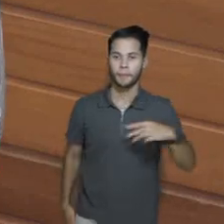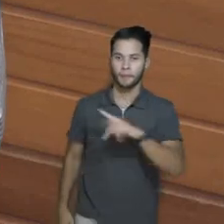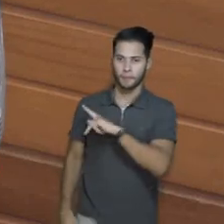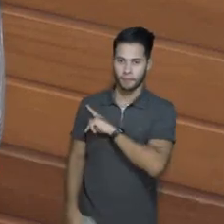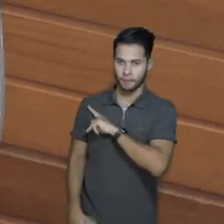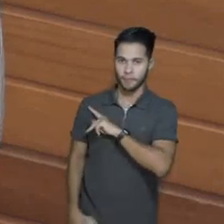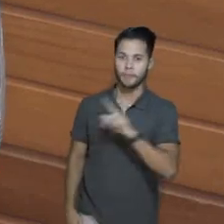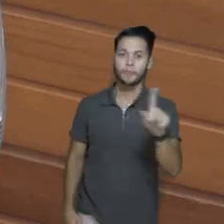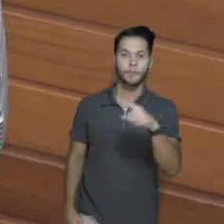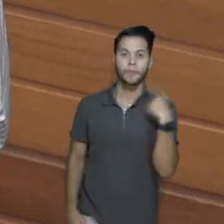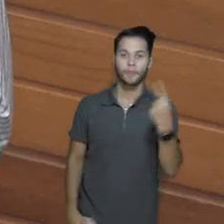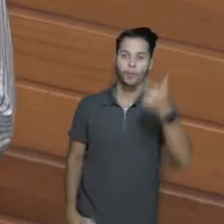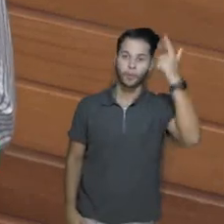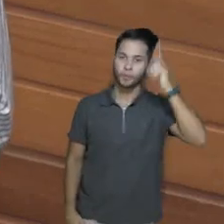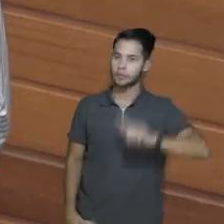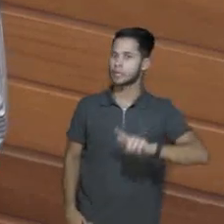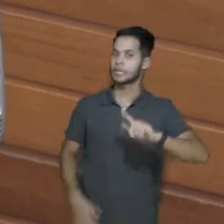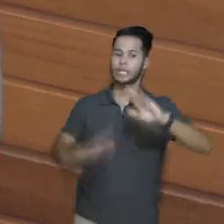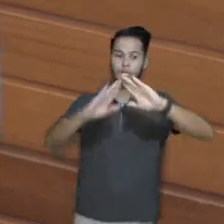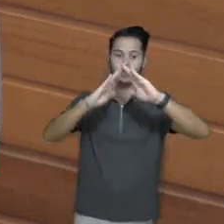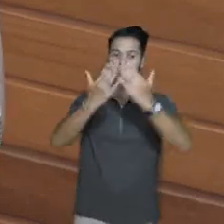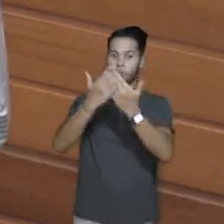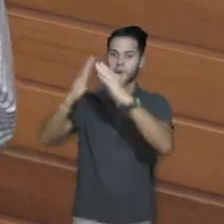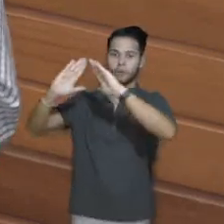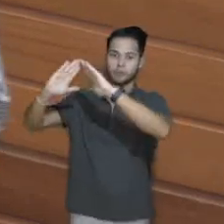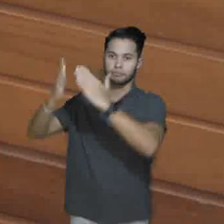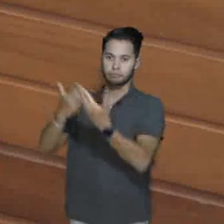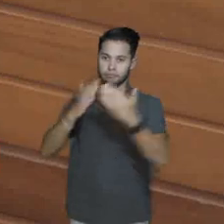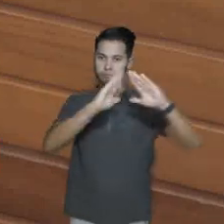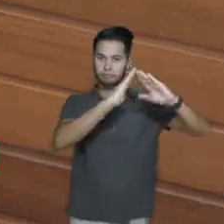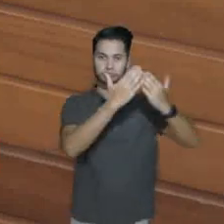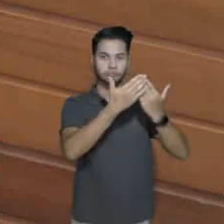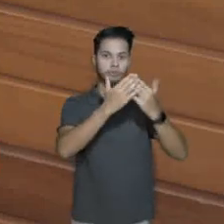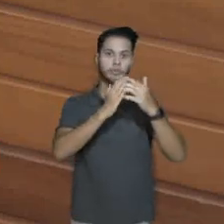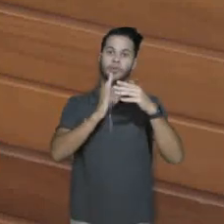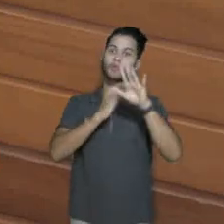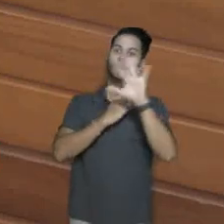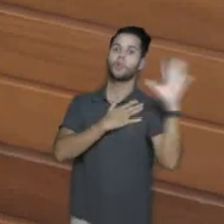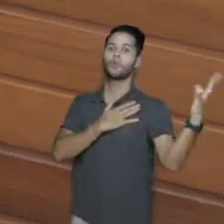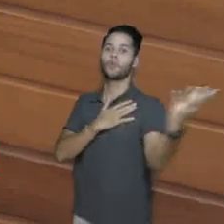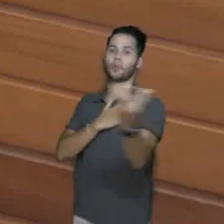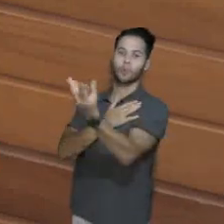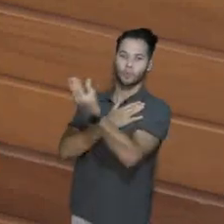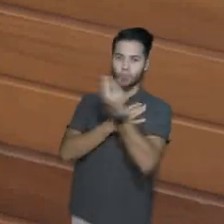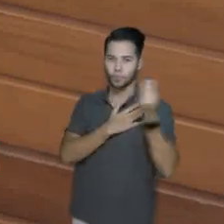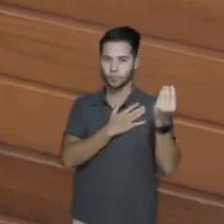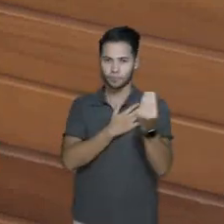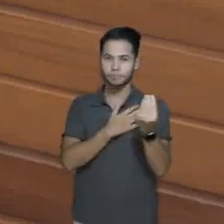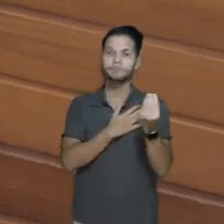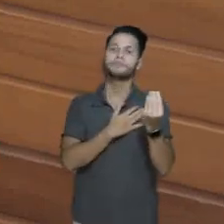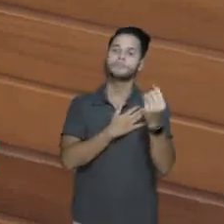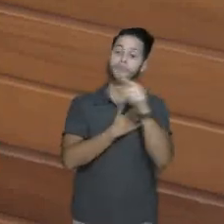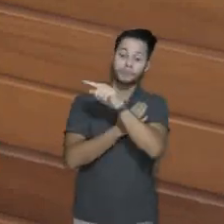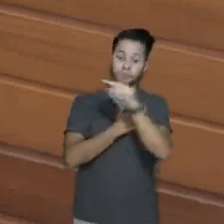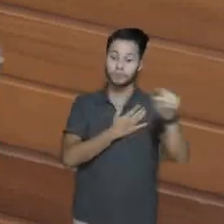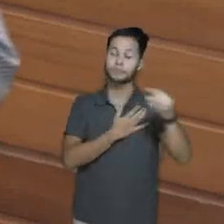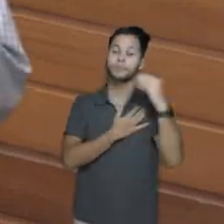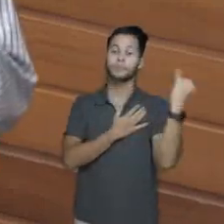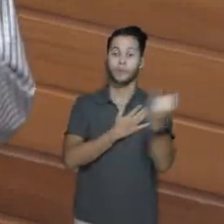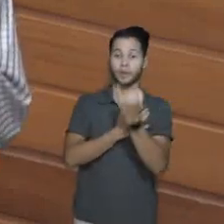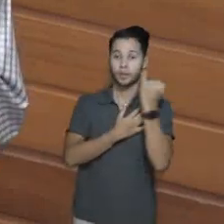quiser em todas as escolas é um projeto de plantar todos estão convidados a participar isso é importante como puderem